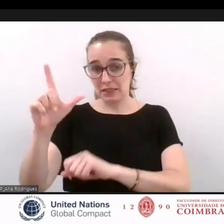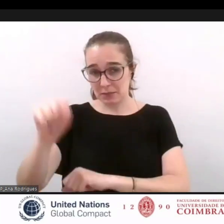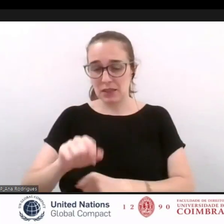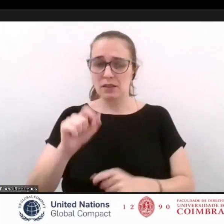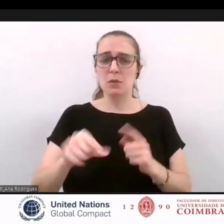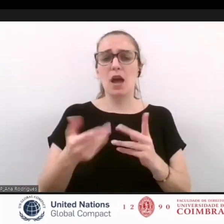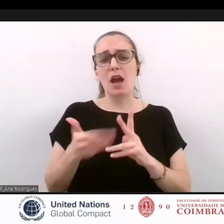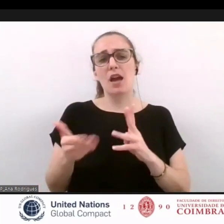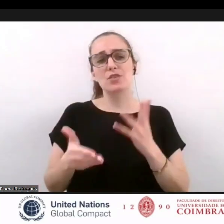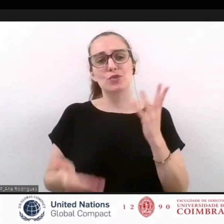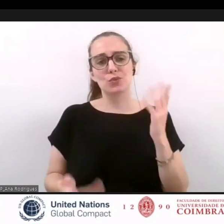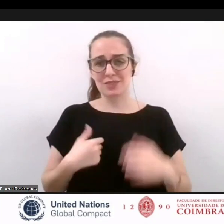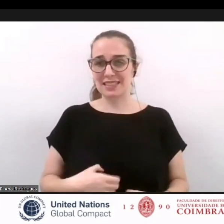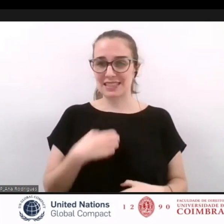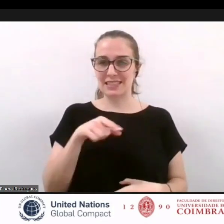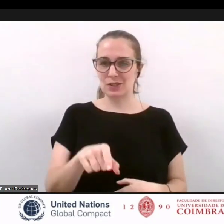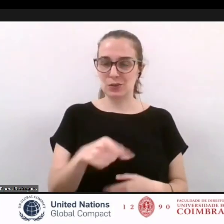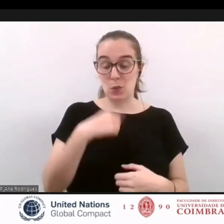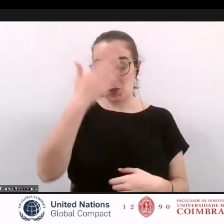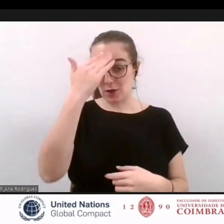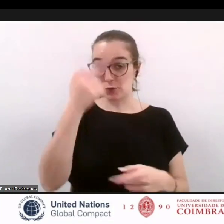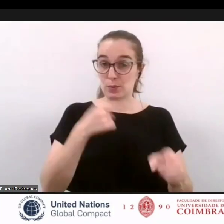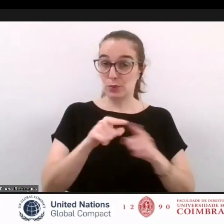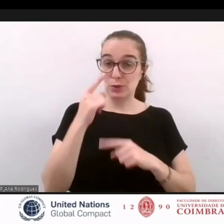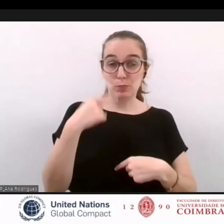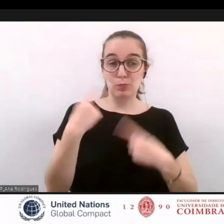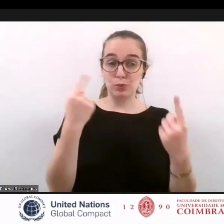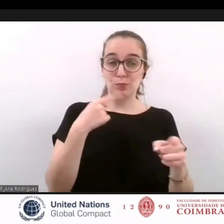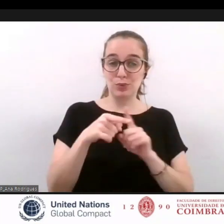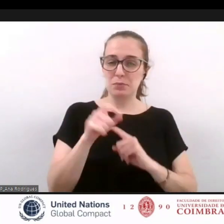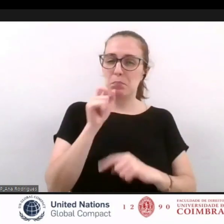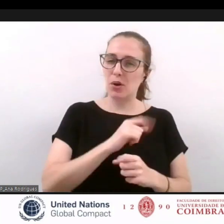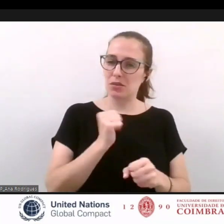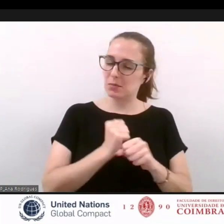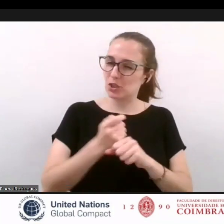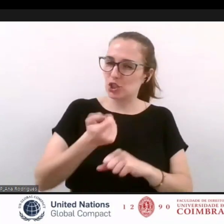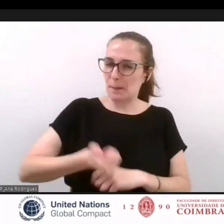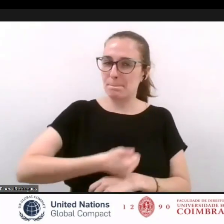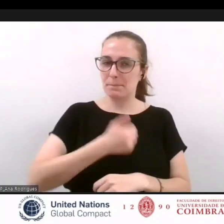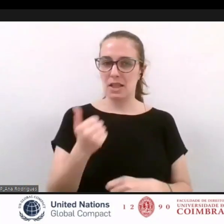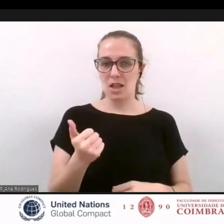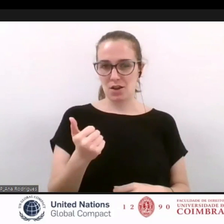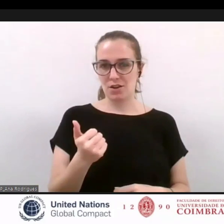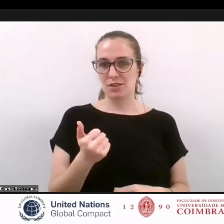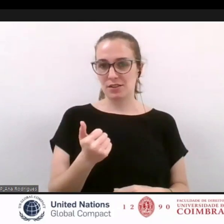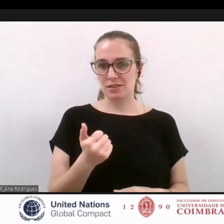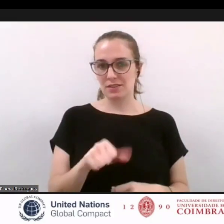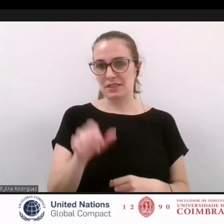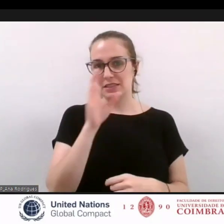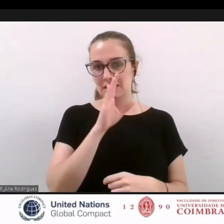restantes. Parece-nos que também aí as políticas públicas podem fazer um melhor trabalho ao